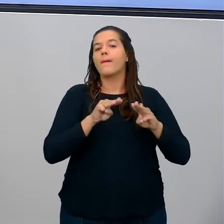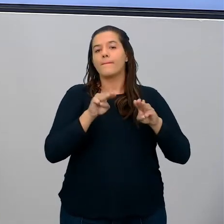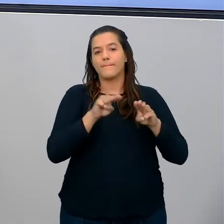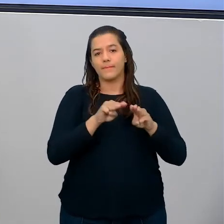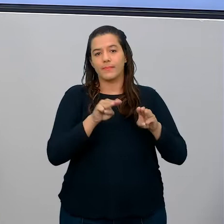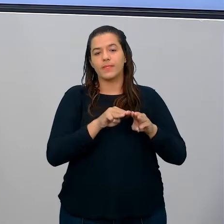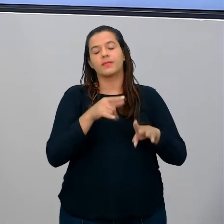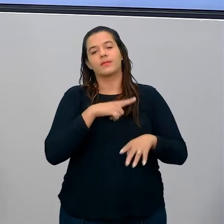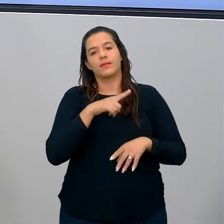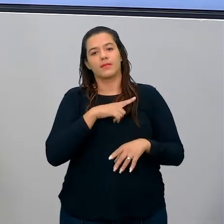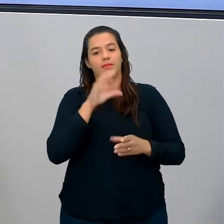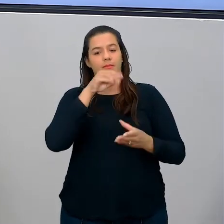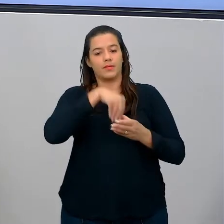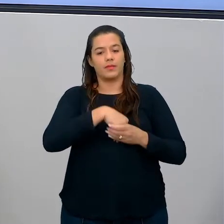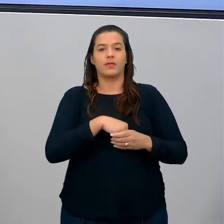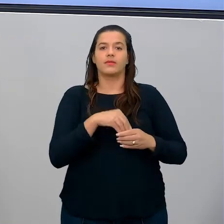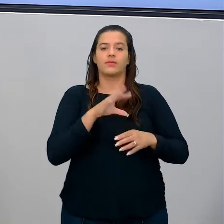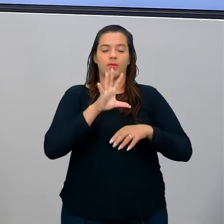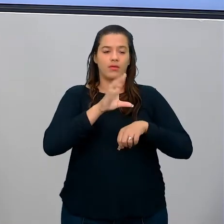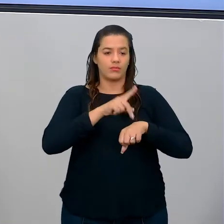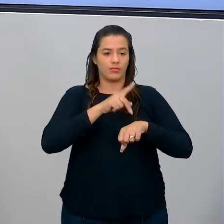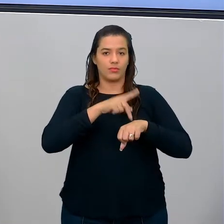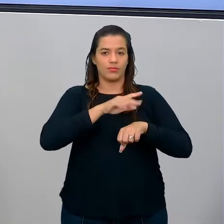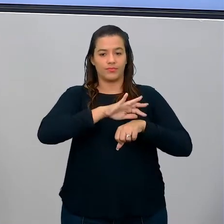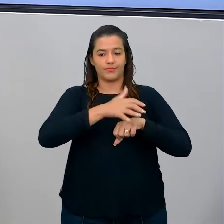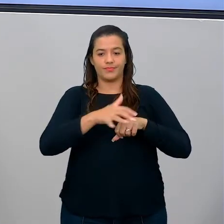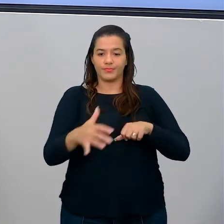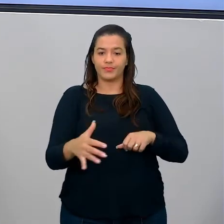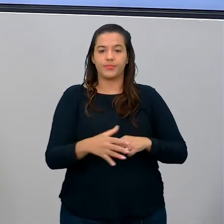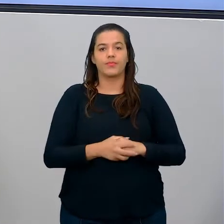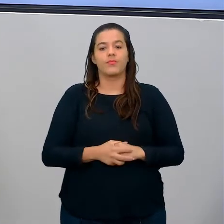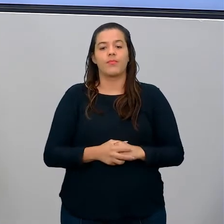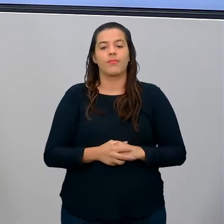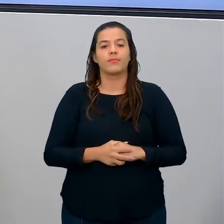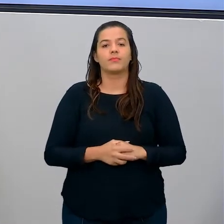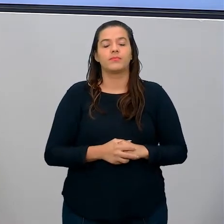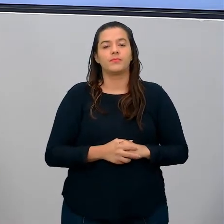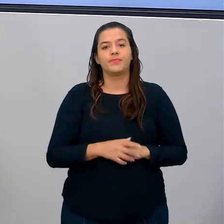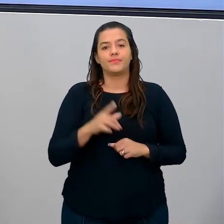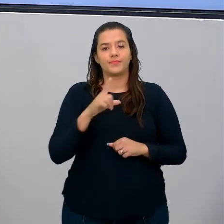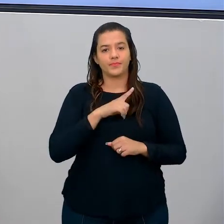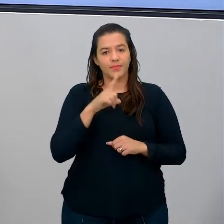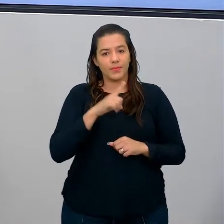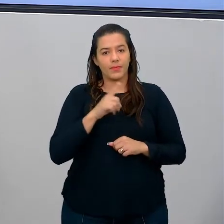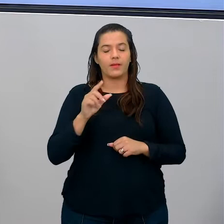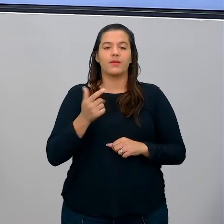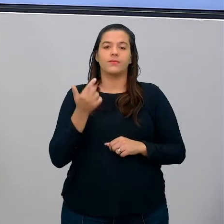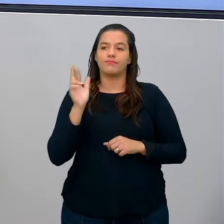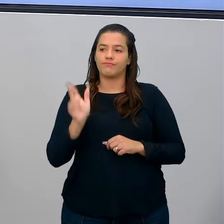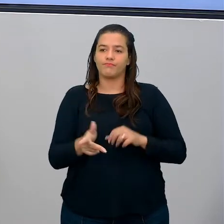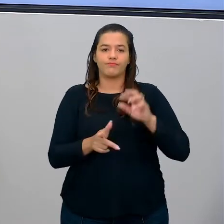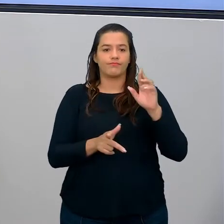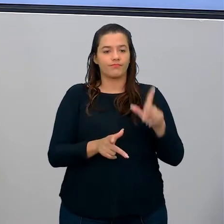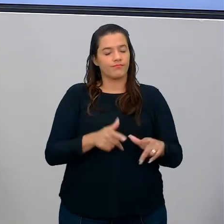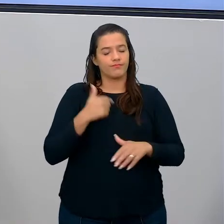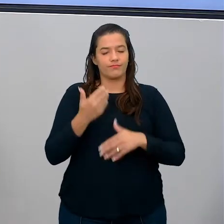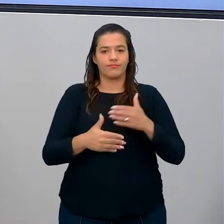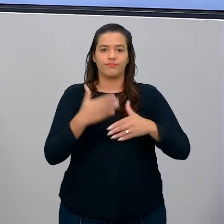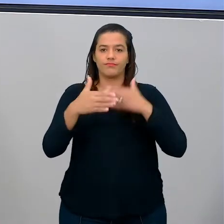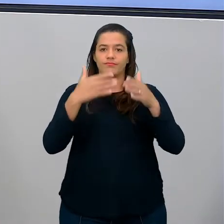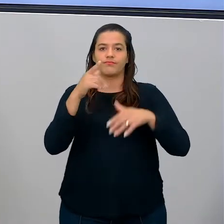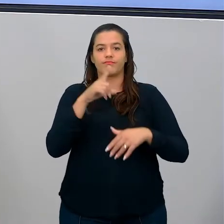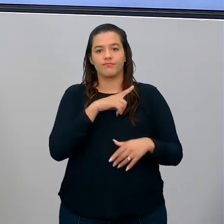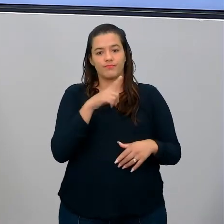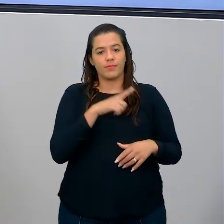acabam sendo formados. Então, a gente tem aí uma diferenciação dentro desse processo